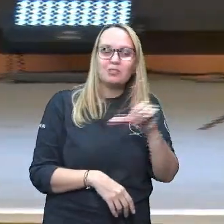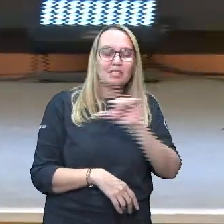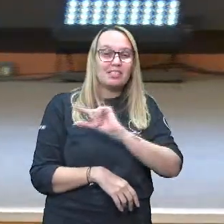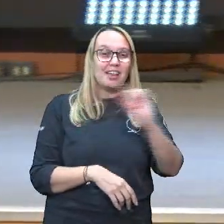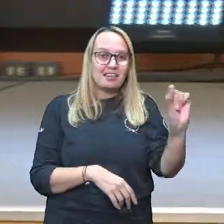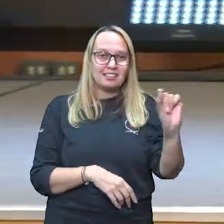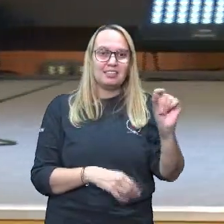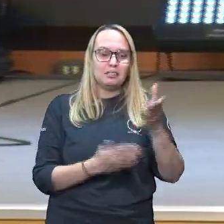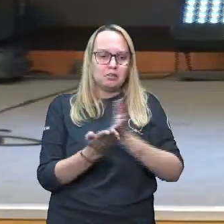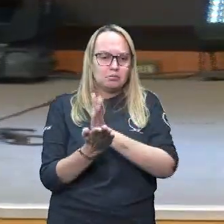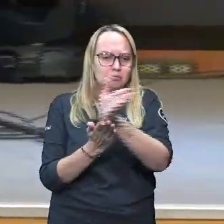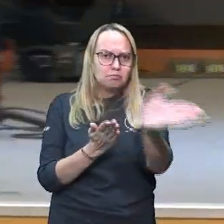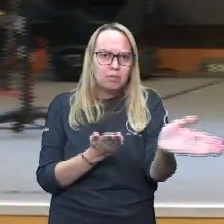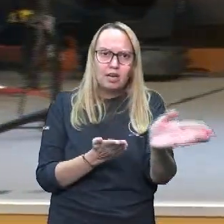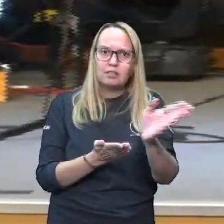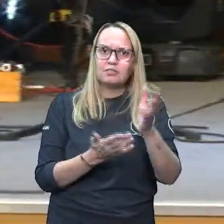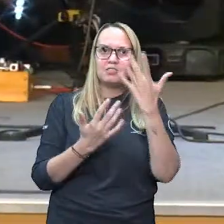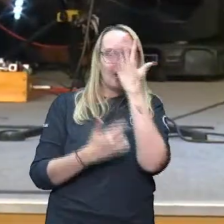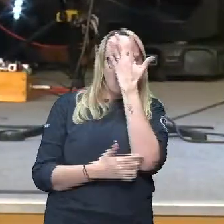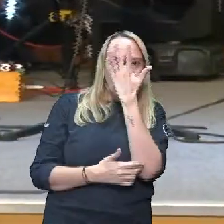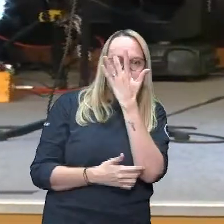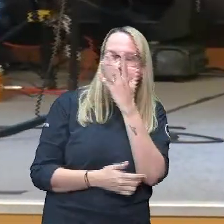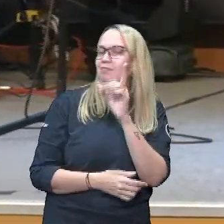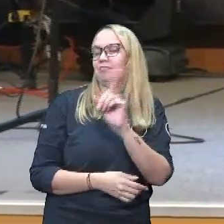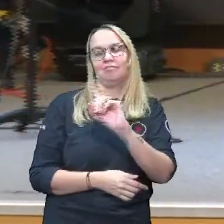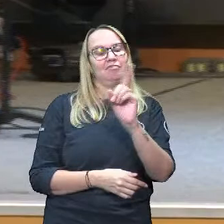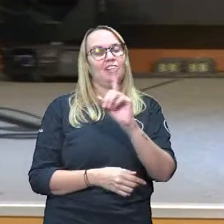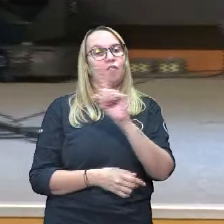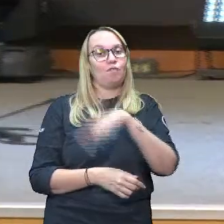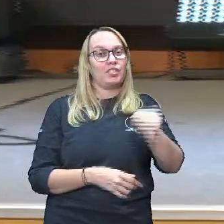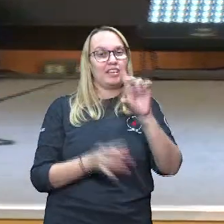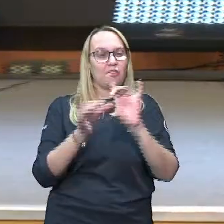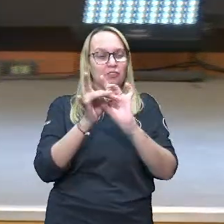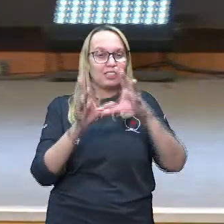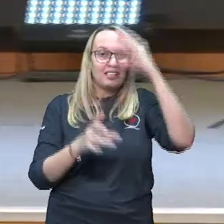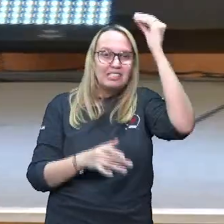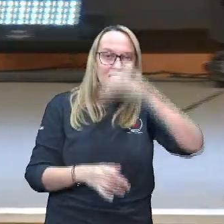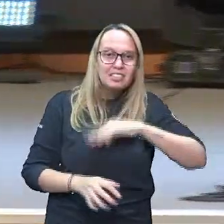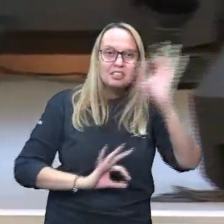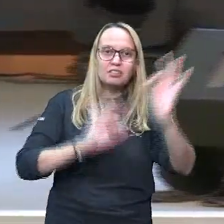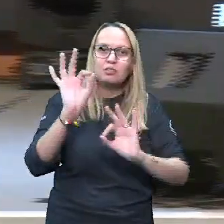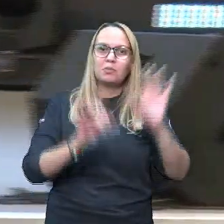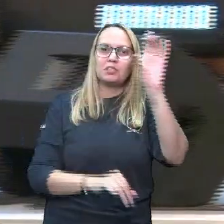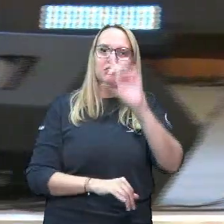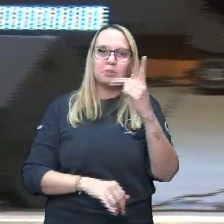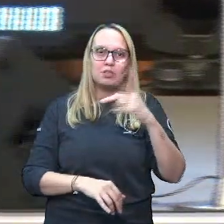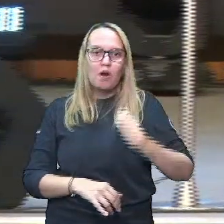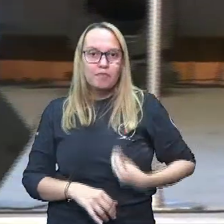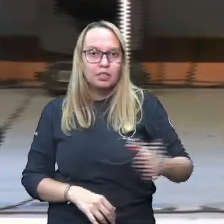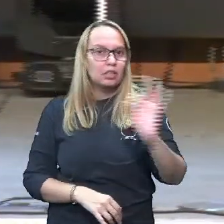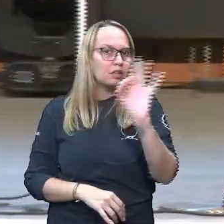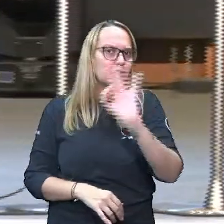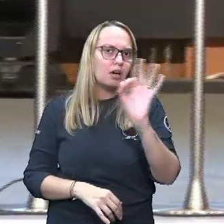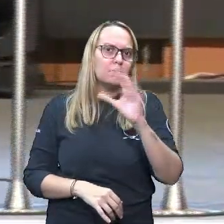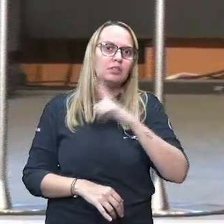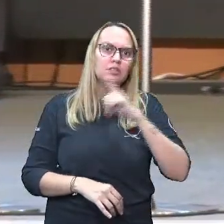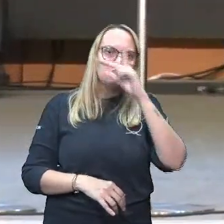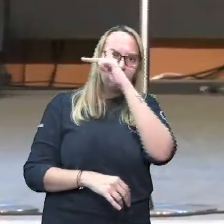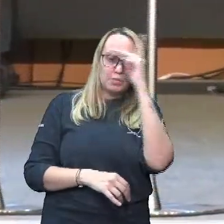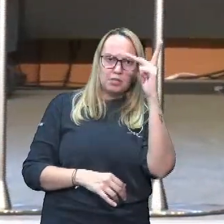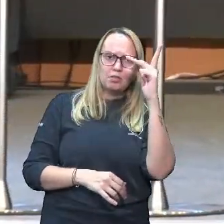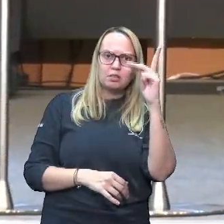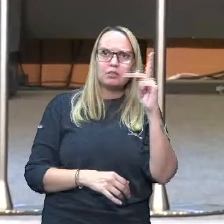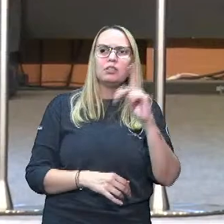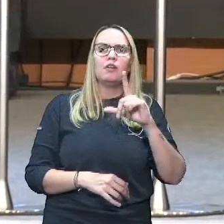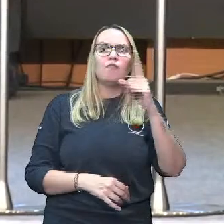portas e se desviar nesse carnaval. Você não está autorizado a desistir dos planos de Deus para a sua vida. Ei, tem alguém me ouvindo aí em cima? Você não